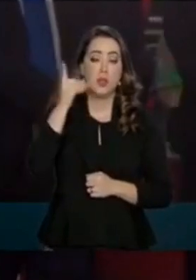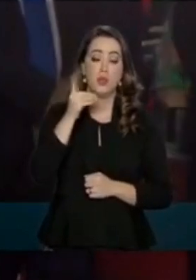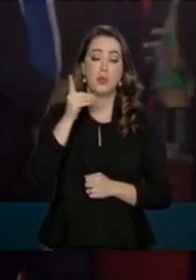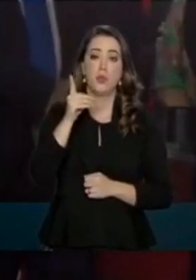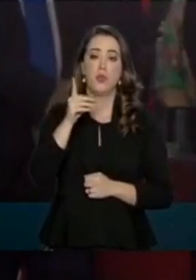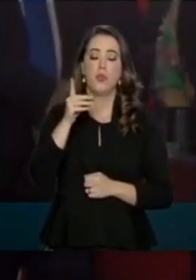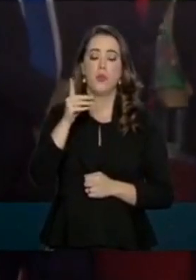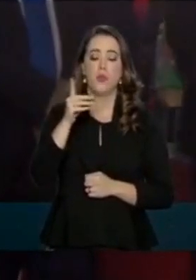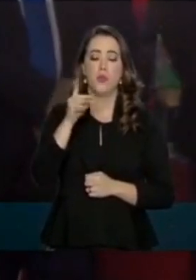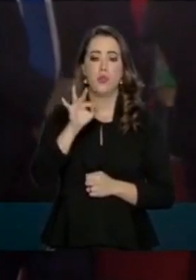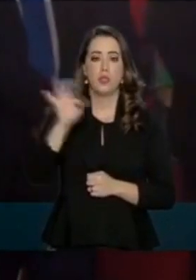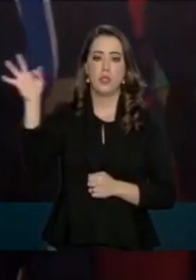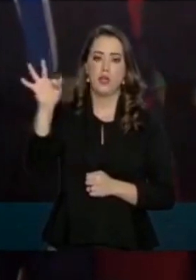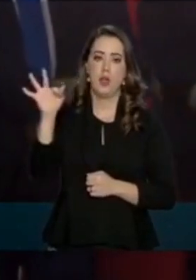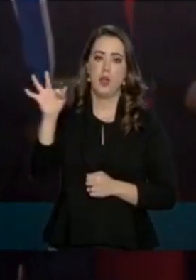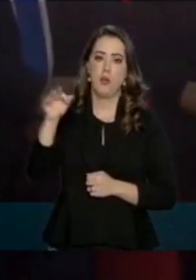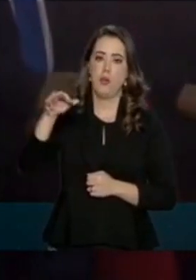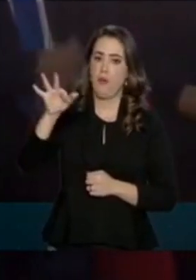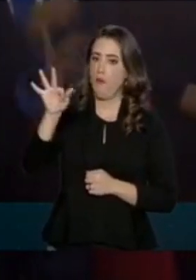Marcos Feliciano,